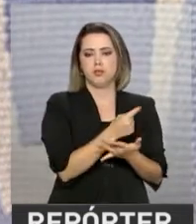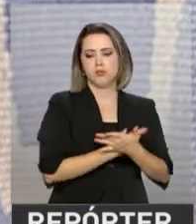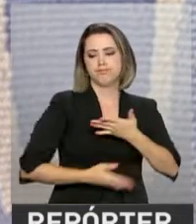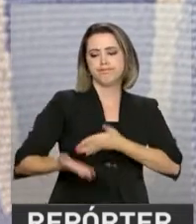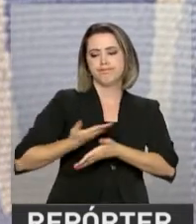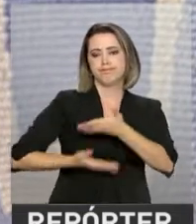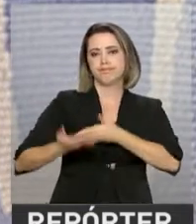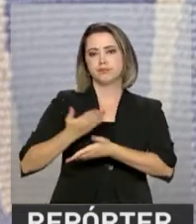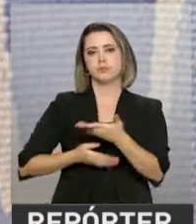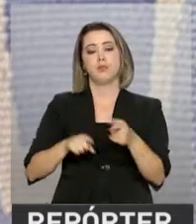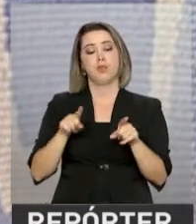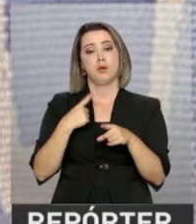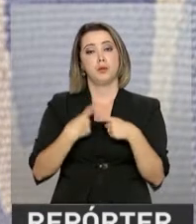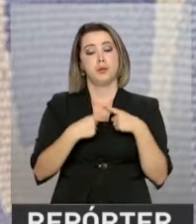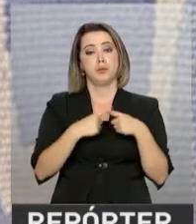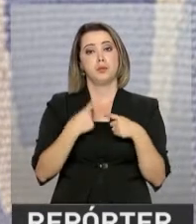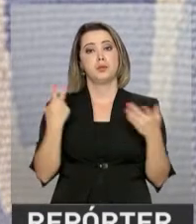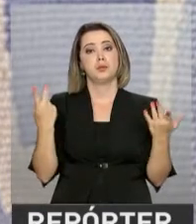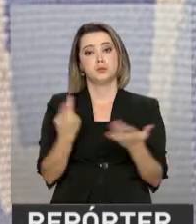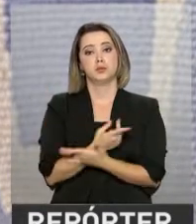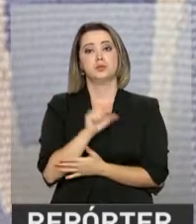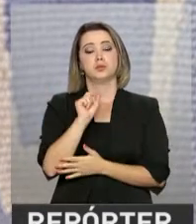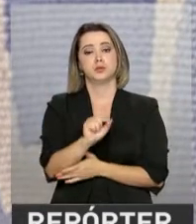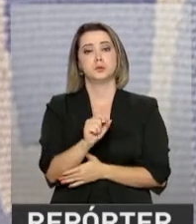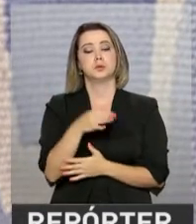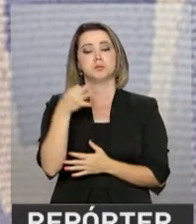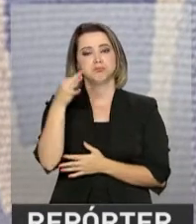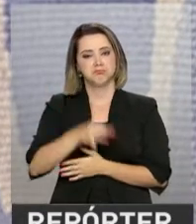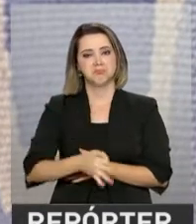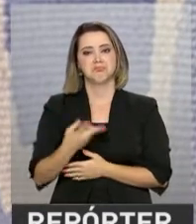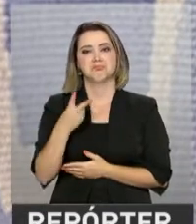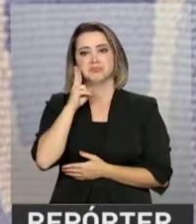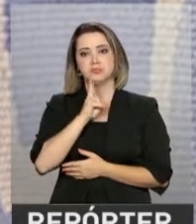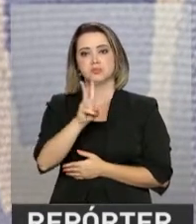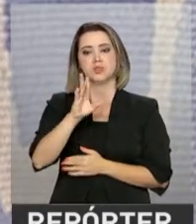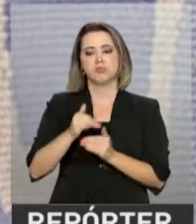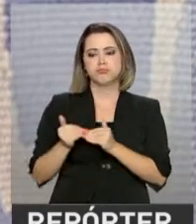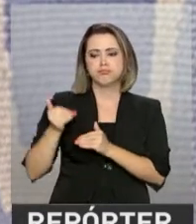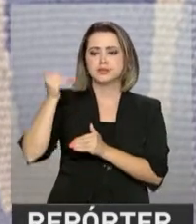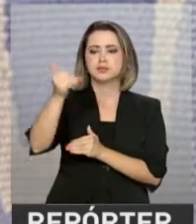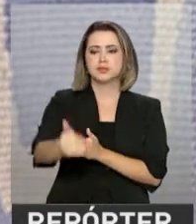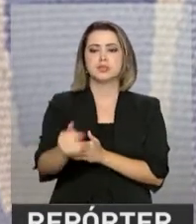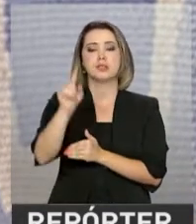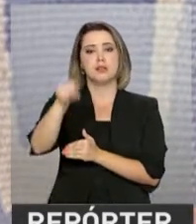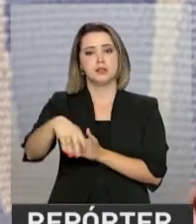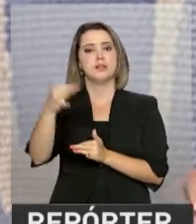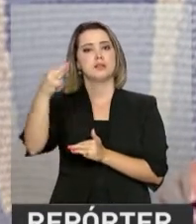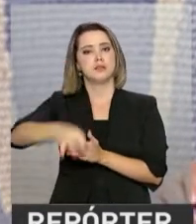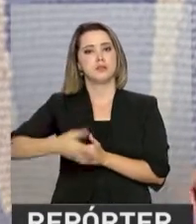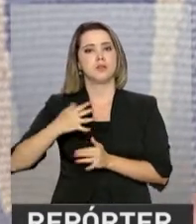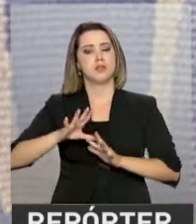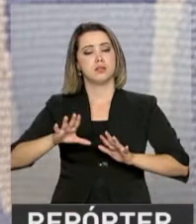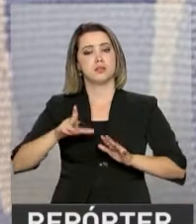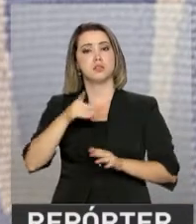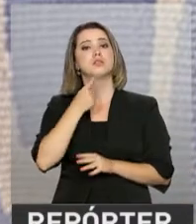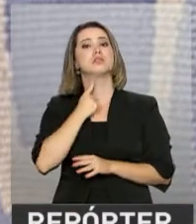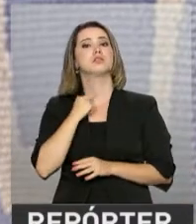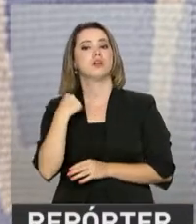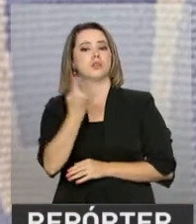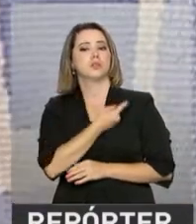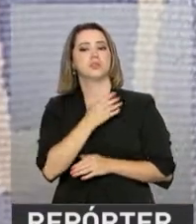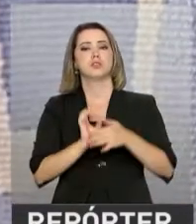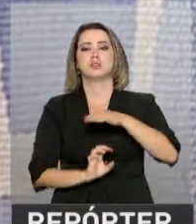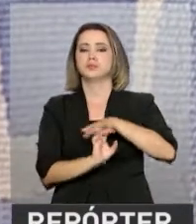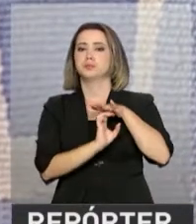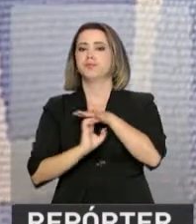negócios, pois foi auspicioso confirmar que ir além é precisamente o ânimo dos nossos